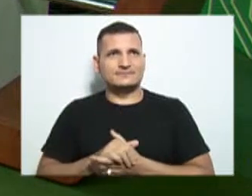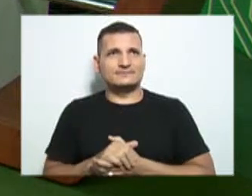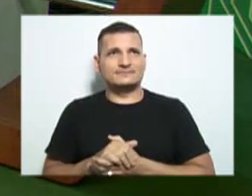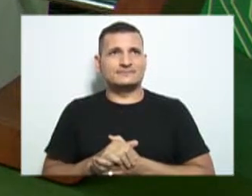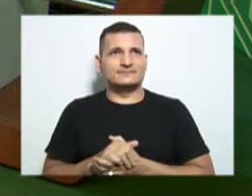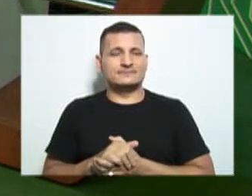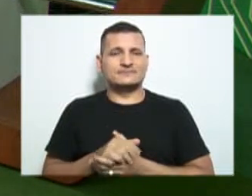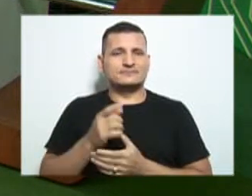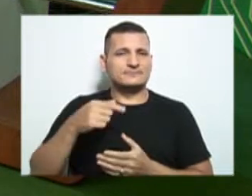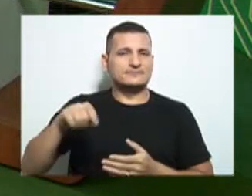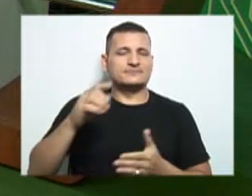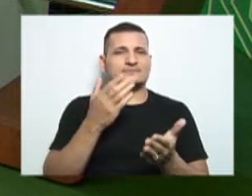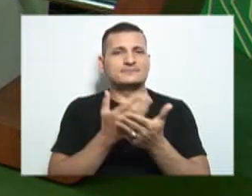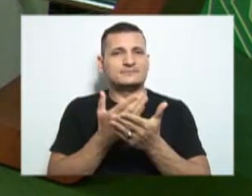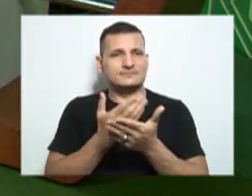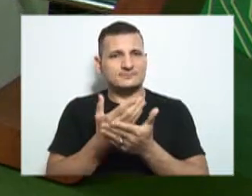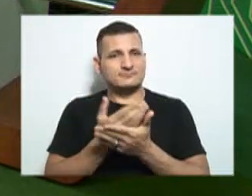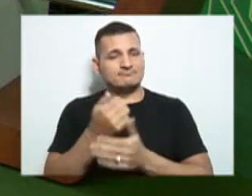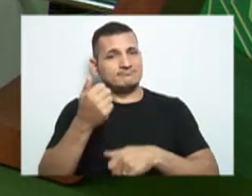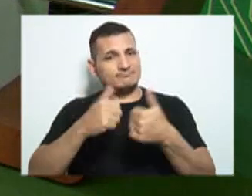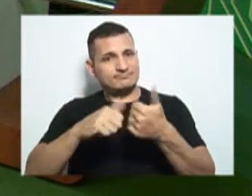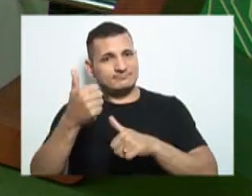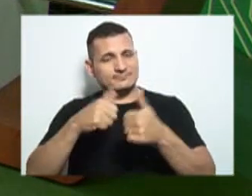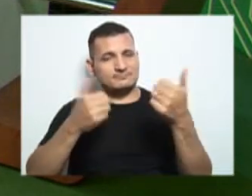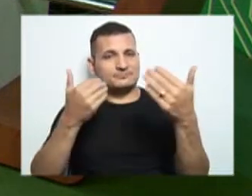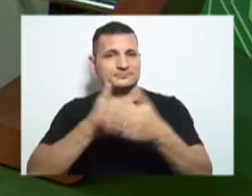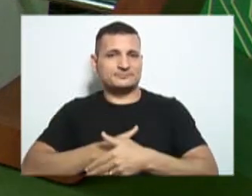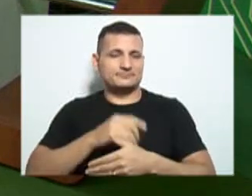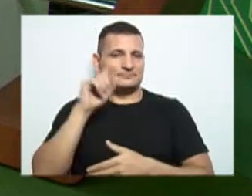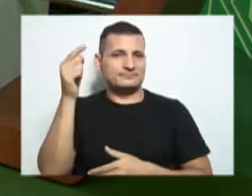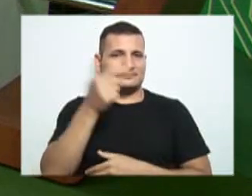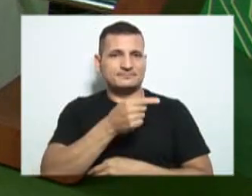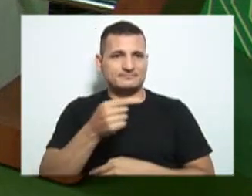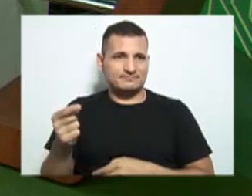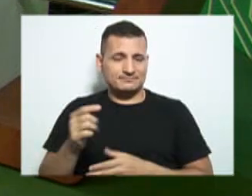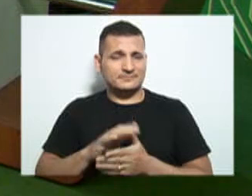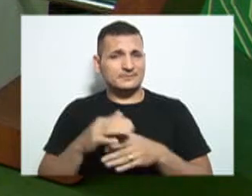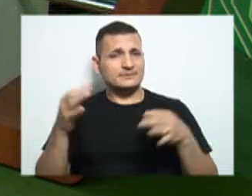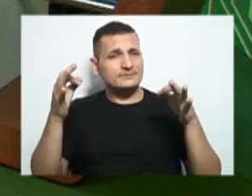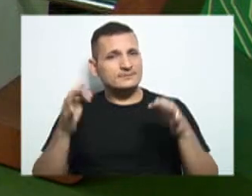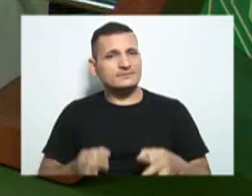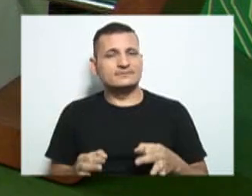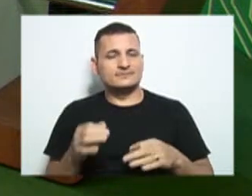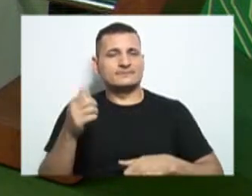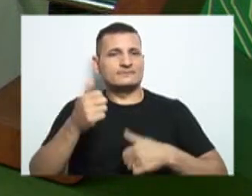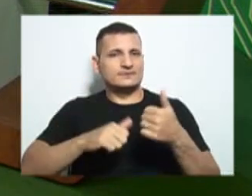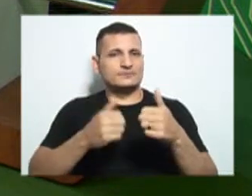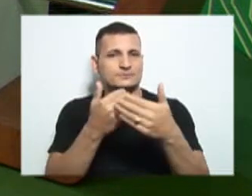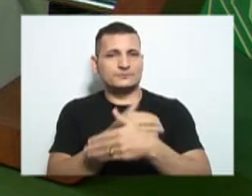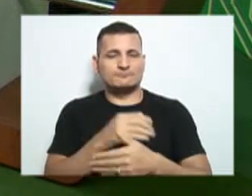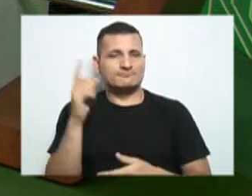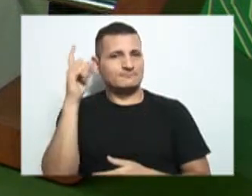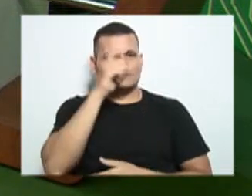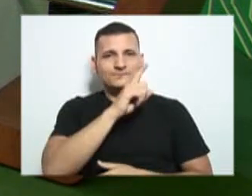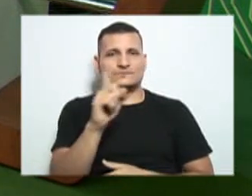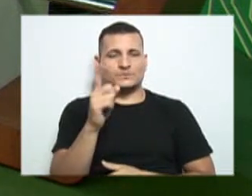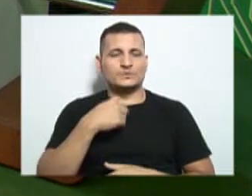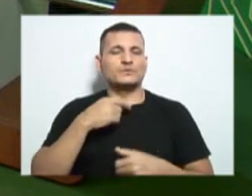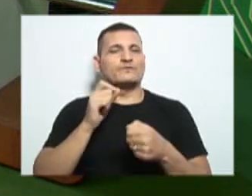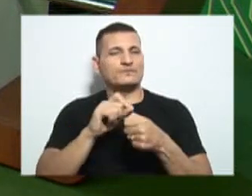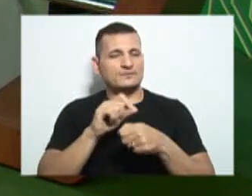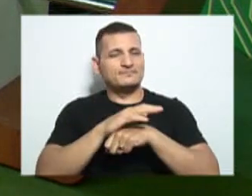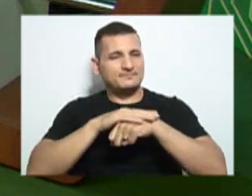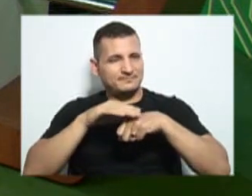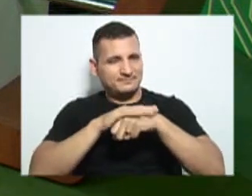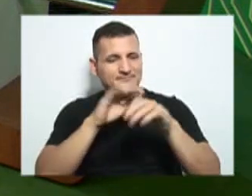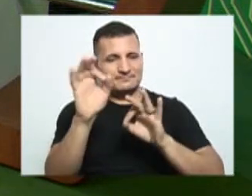que vocês estudem para a avaliação da semana que vem. Com certeza a avaliação não está difícil não, eu fiz a avaliação com muito carinho para